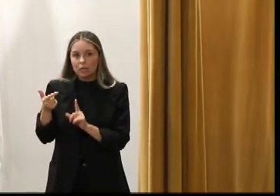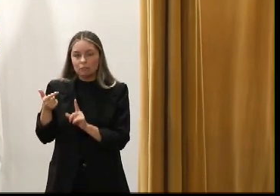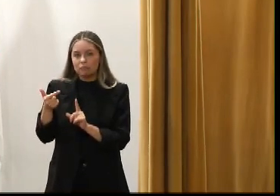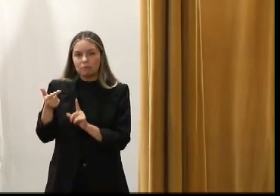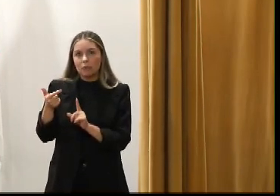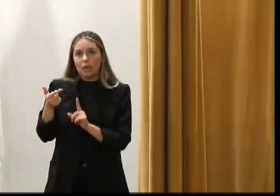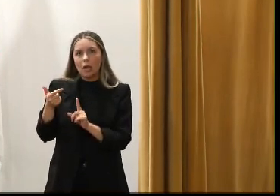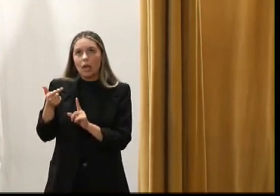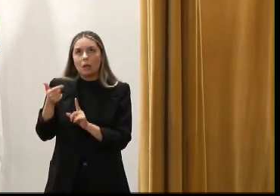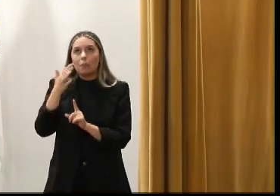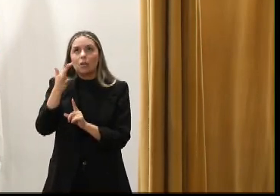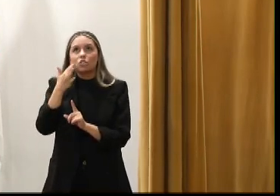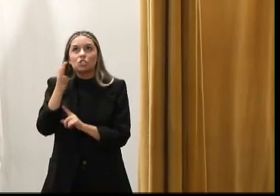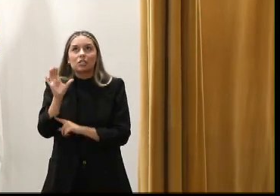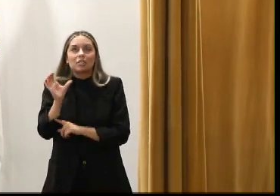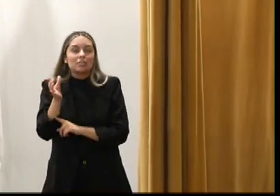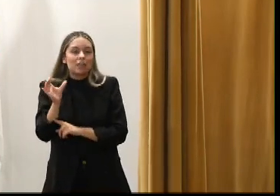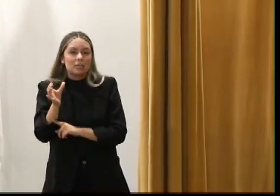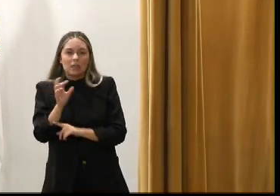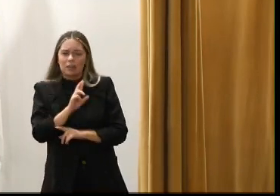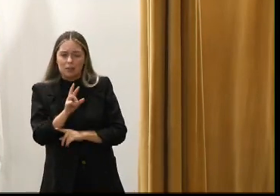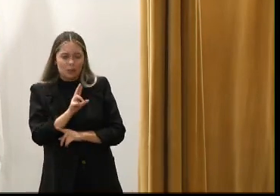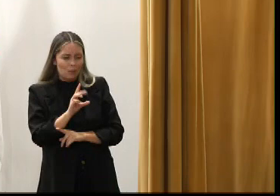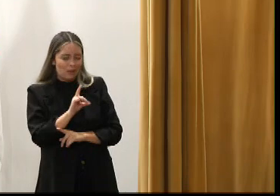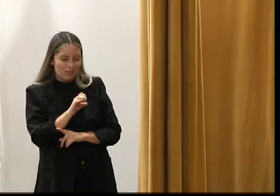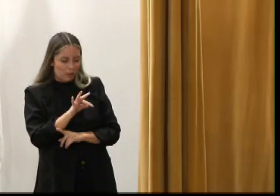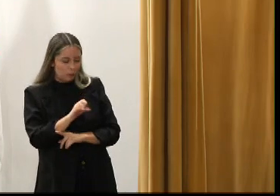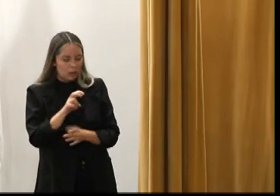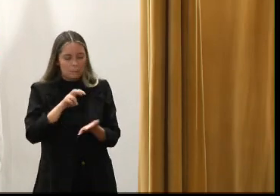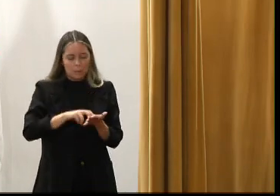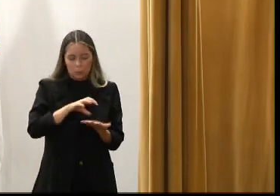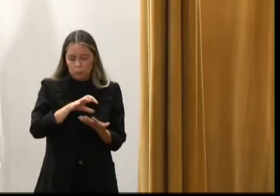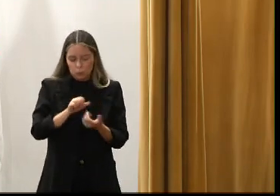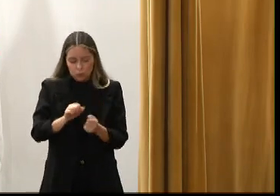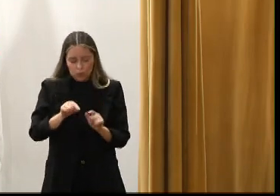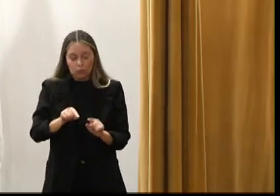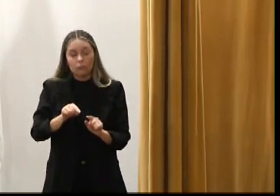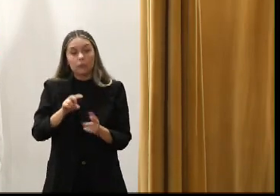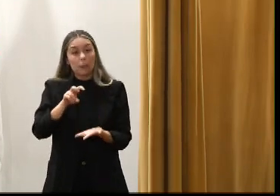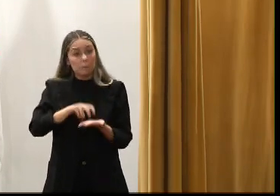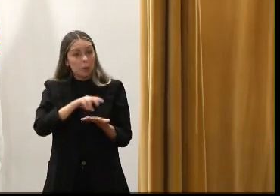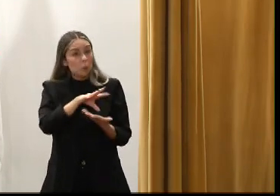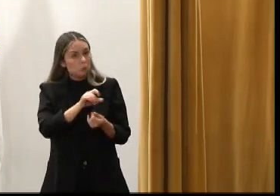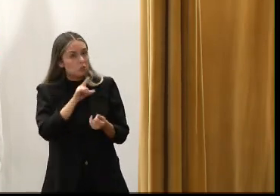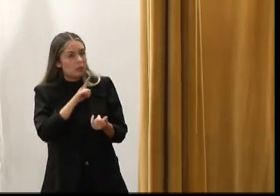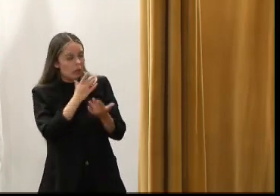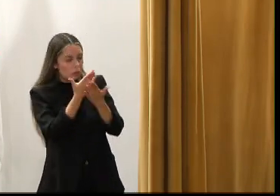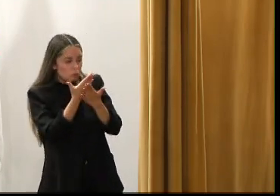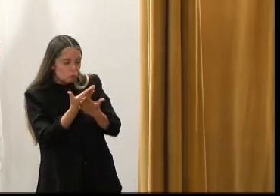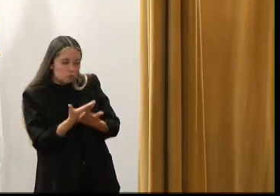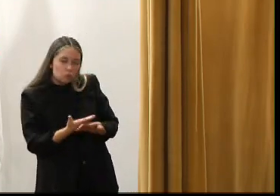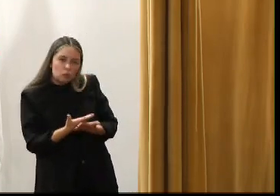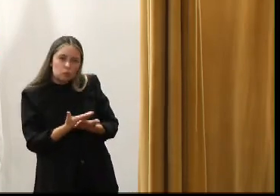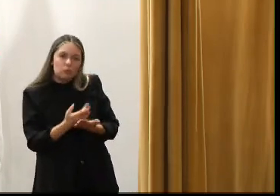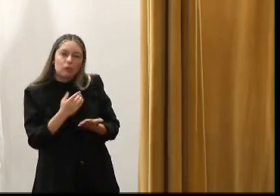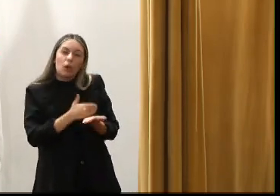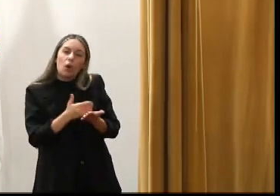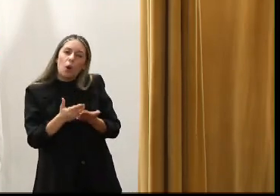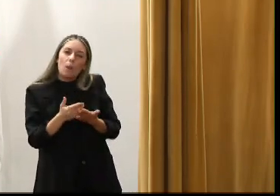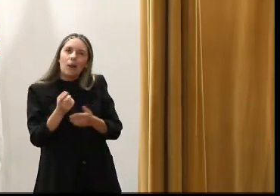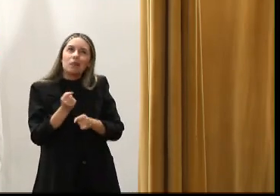previsão científica. Quem diz isso não é o Delton, é o Banco Mundial. O Banco Mundial tem um estudo do início do